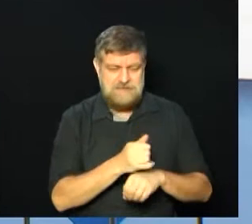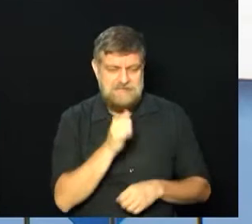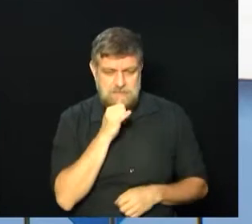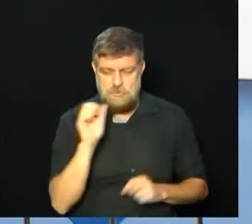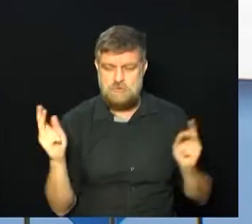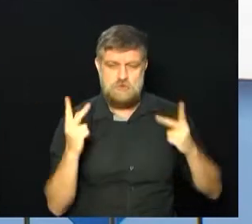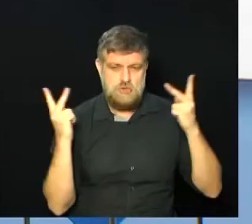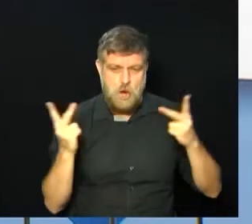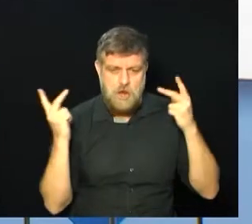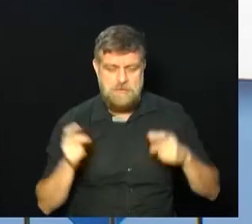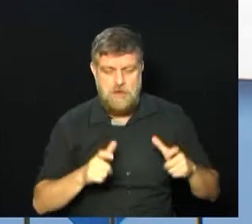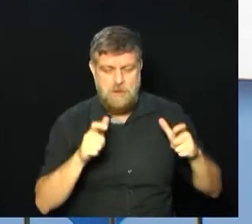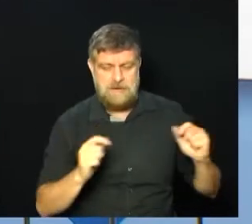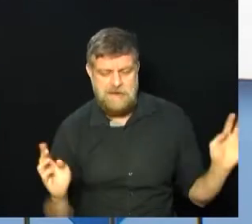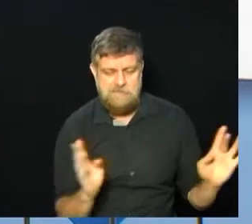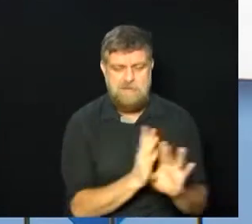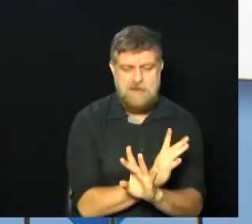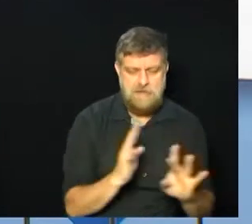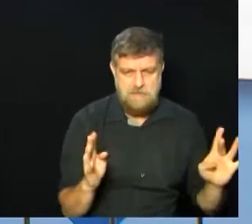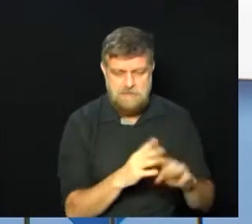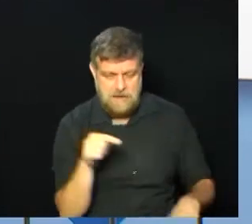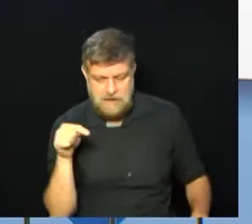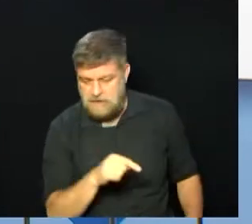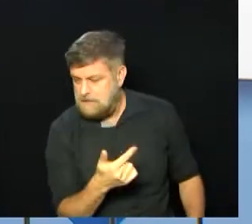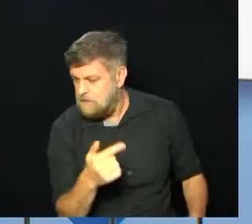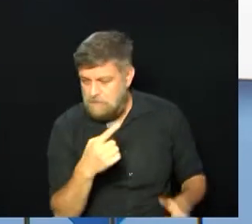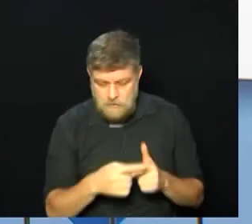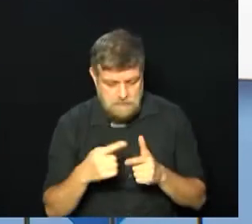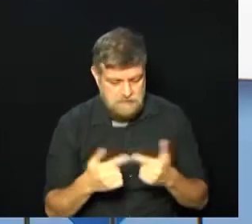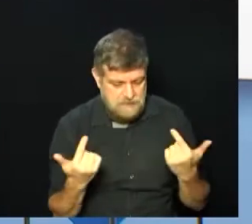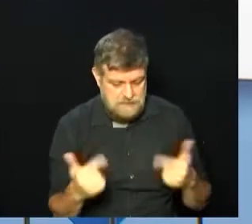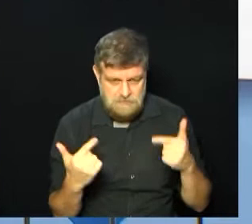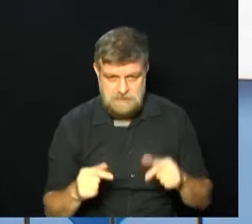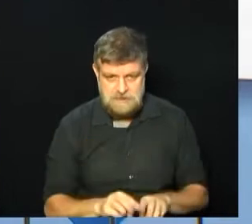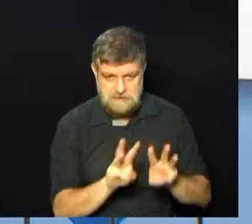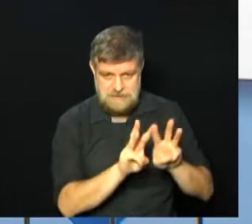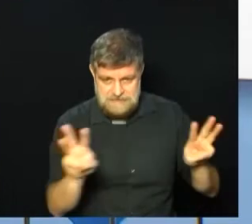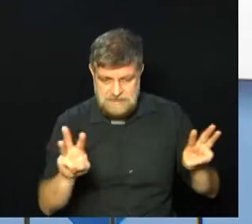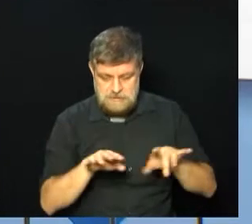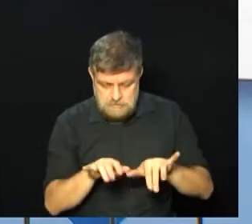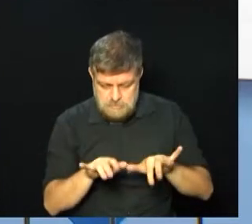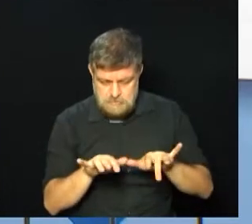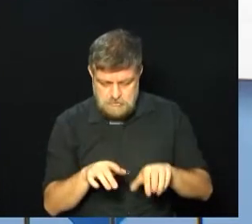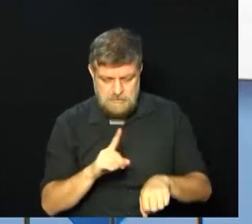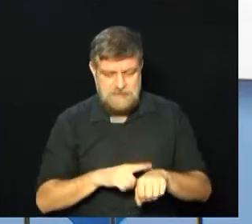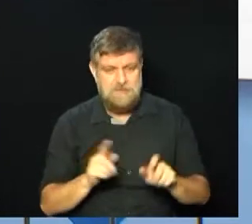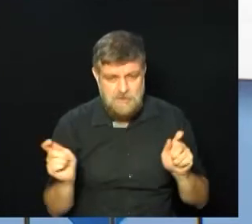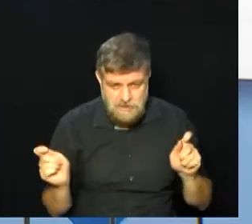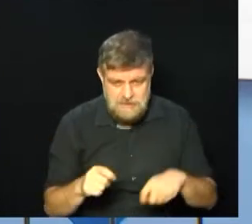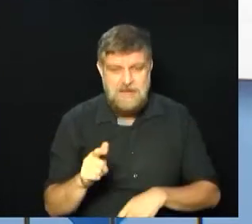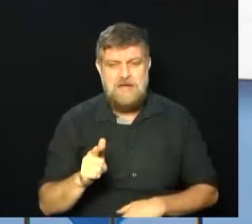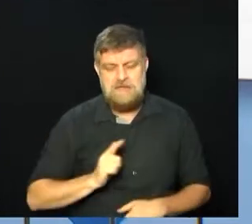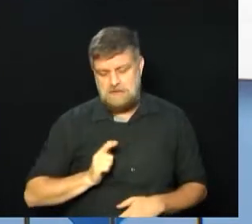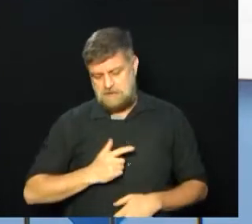shopping da cidade é um local de grande circulação e não tem problema entra no site da tempo a gente tem vacina disponível